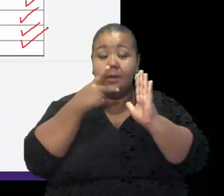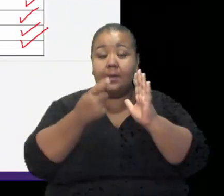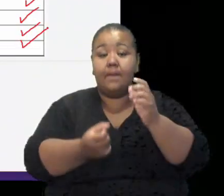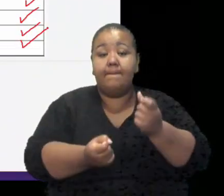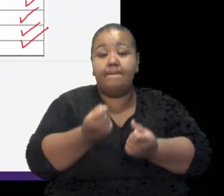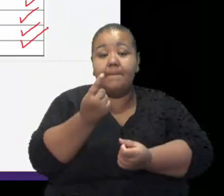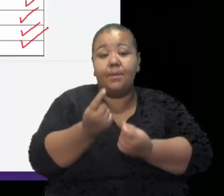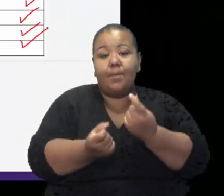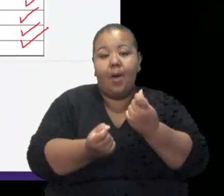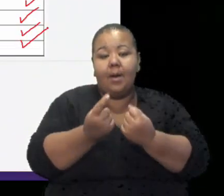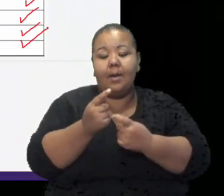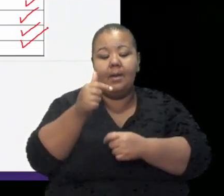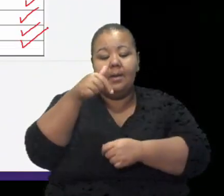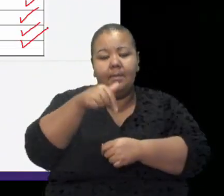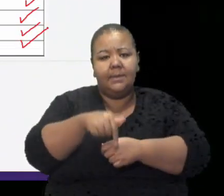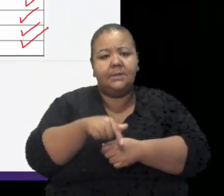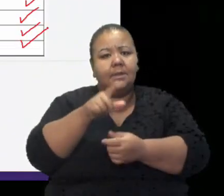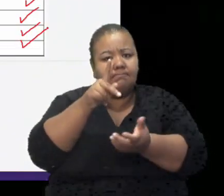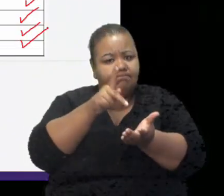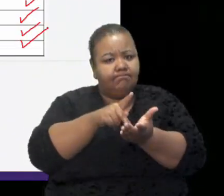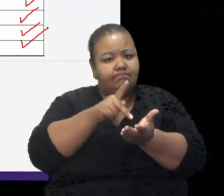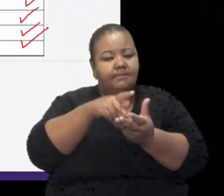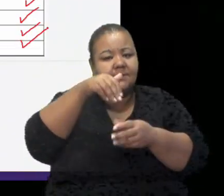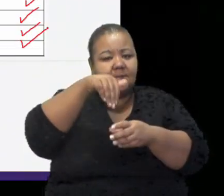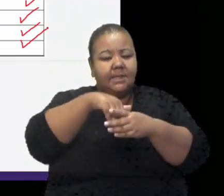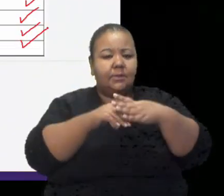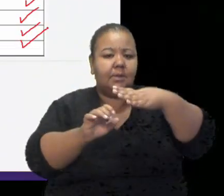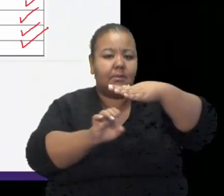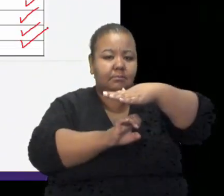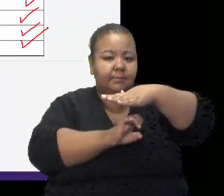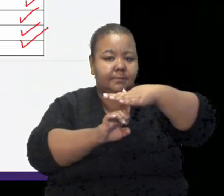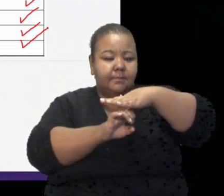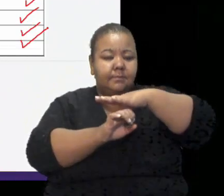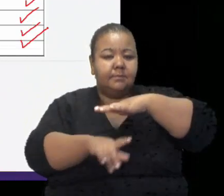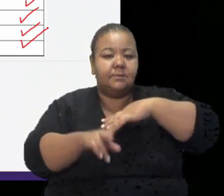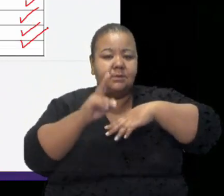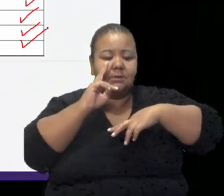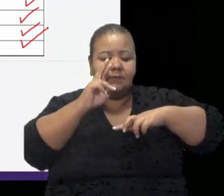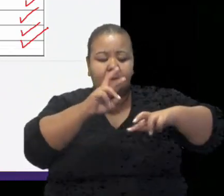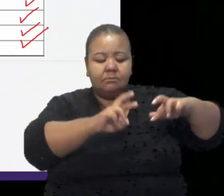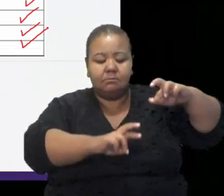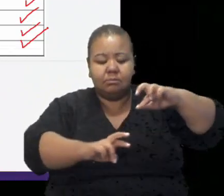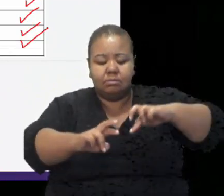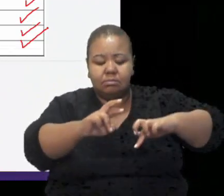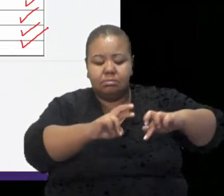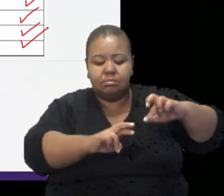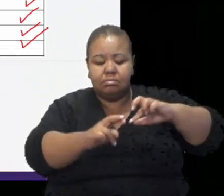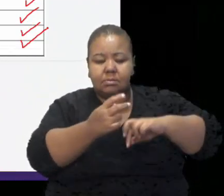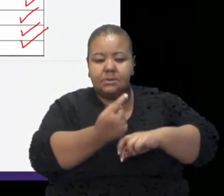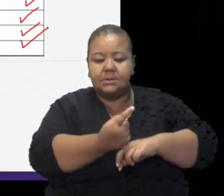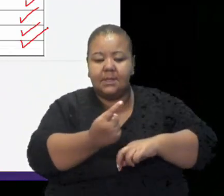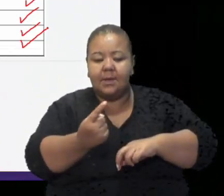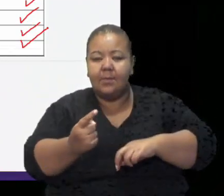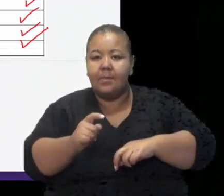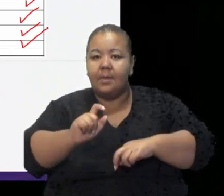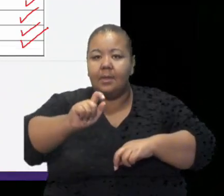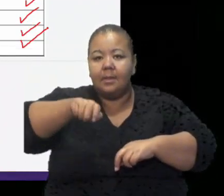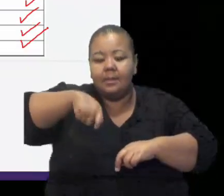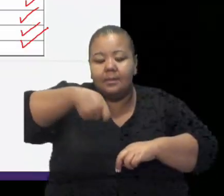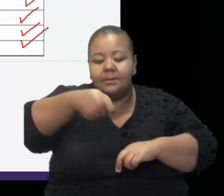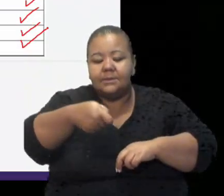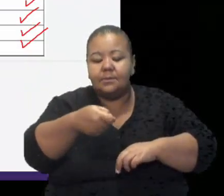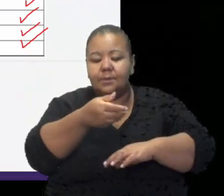vai colocar, então, numa situação real. Depois, a gente tem que analisar cada uma das atividades e atribuir uma simbologia para elas,